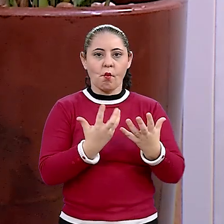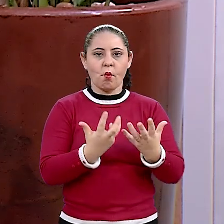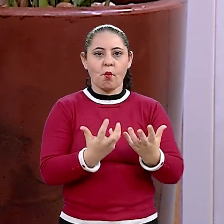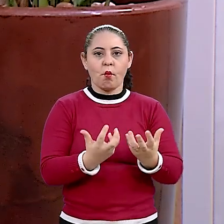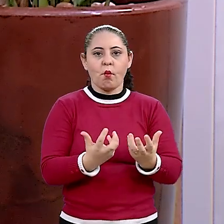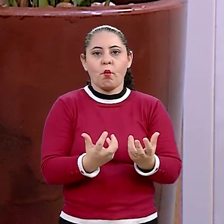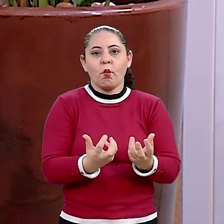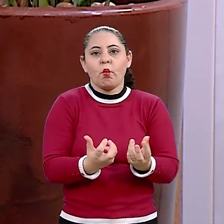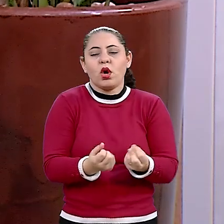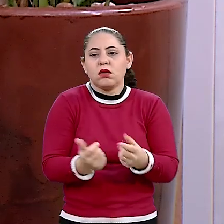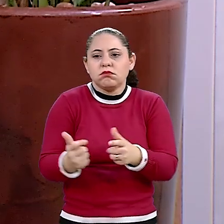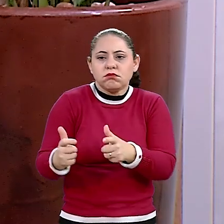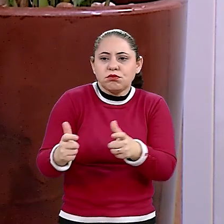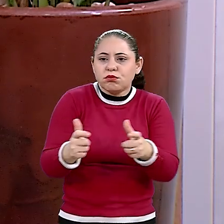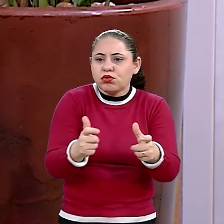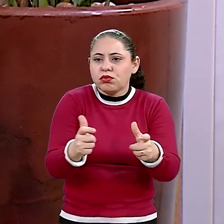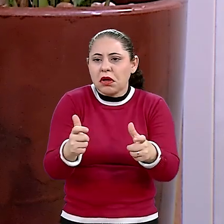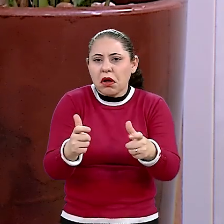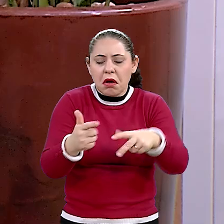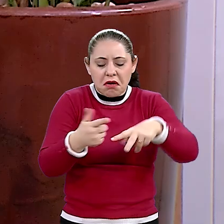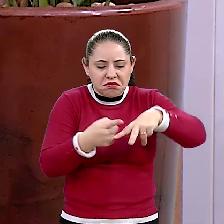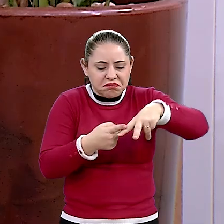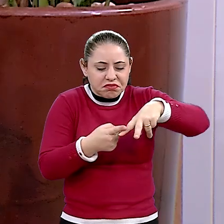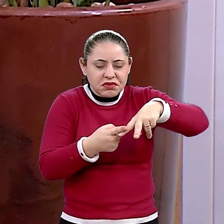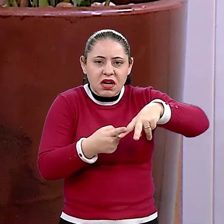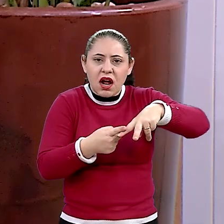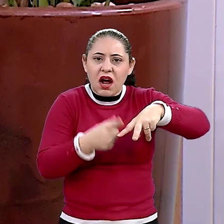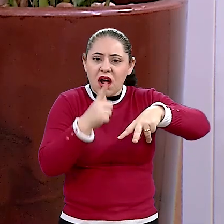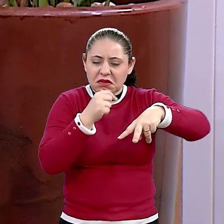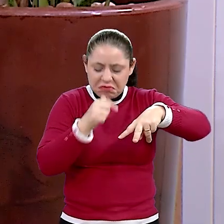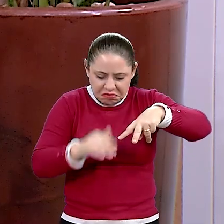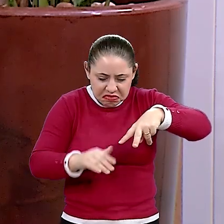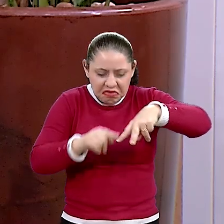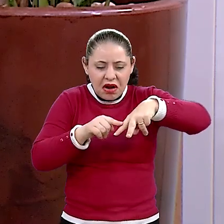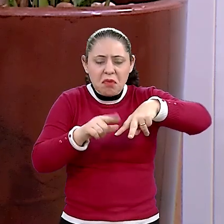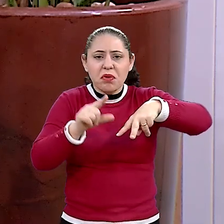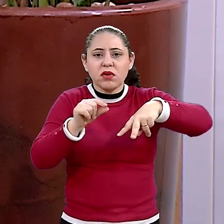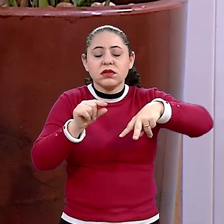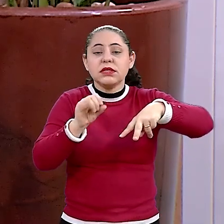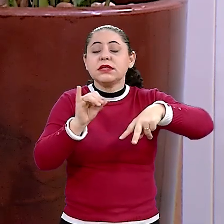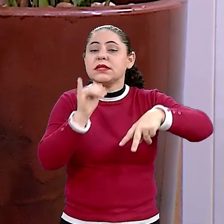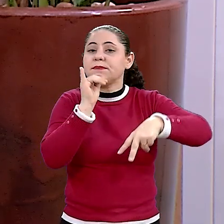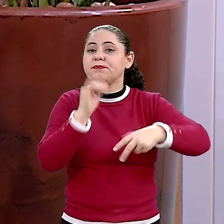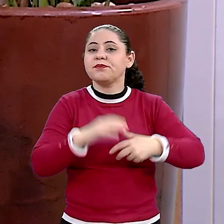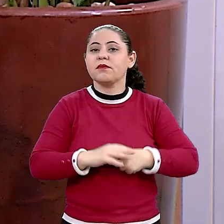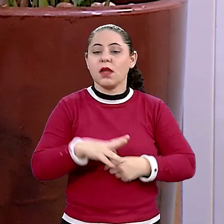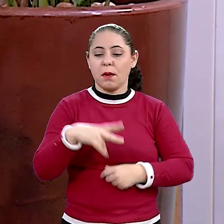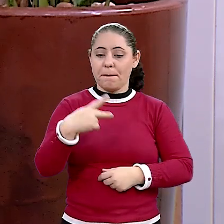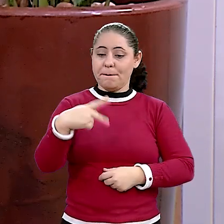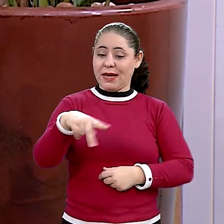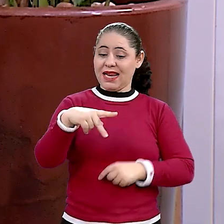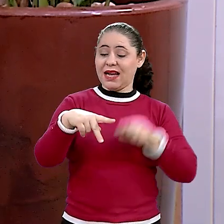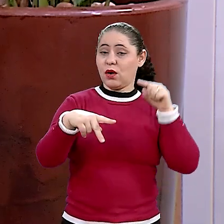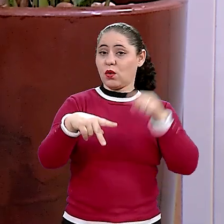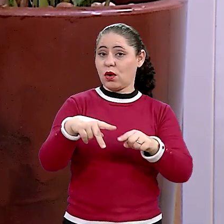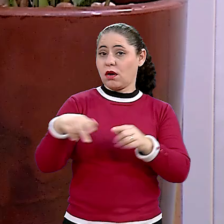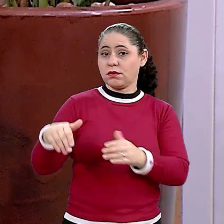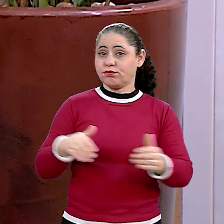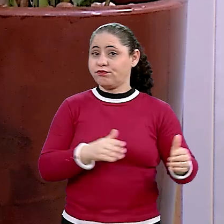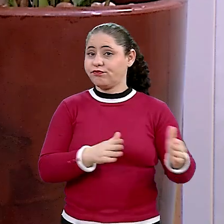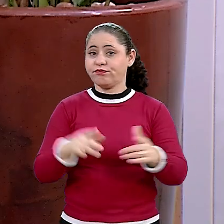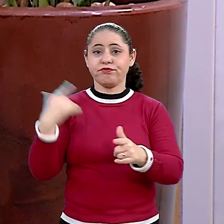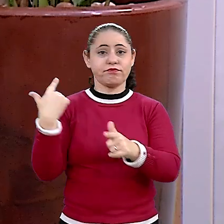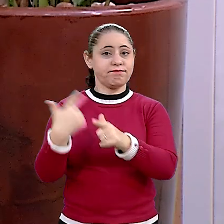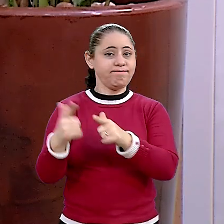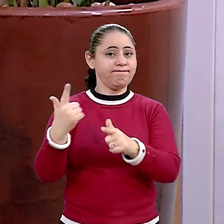Rio Miranda. Tem lugares que você anda assim, dá na canela. E no caso do Rio Paraguai, você